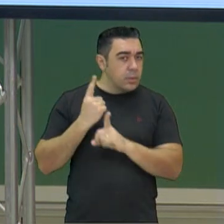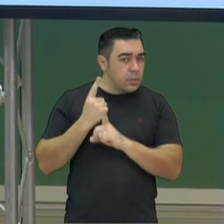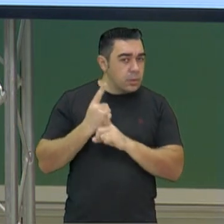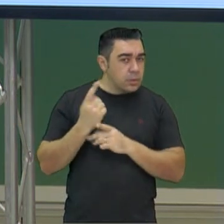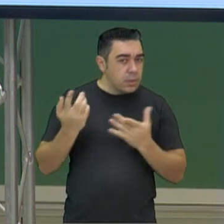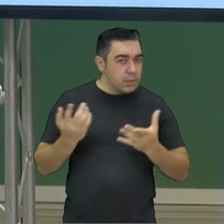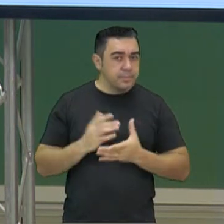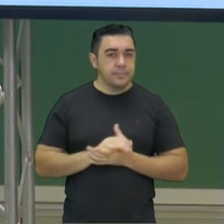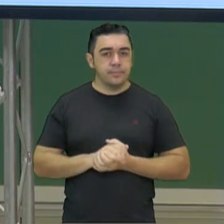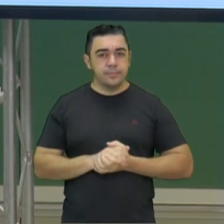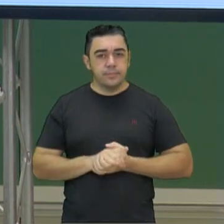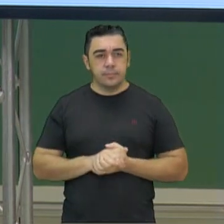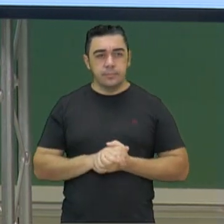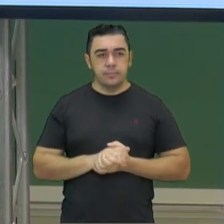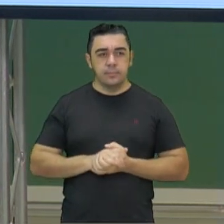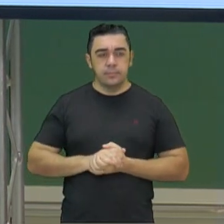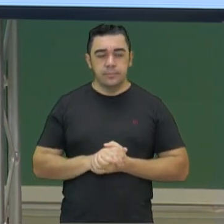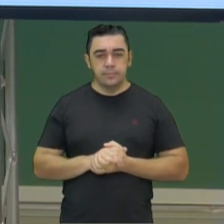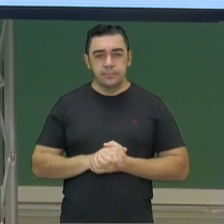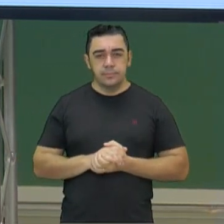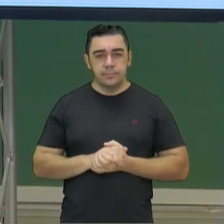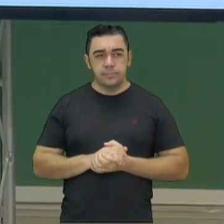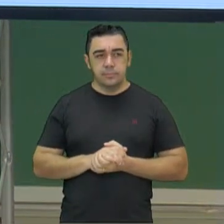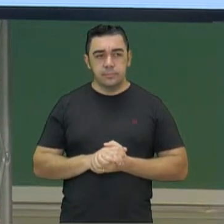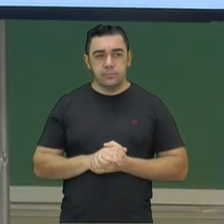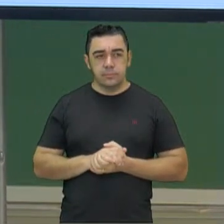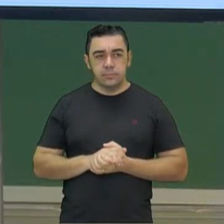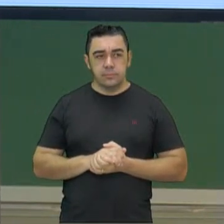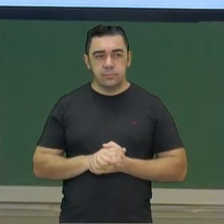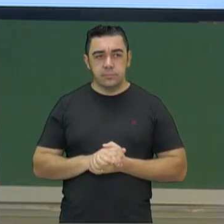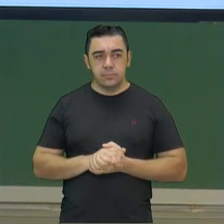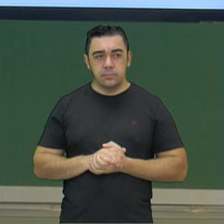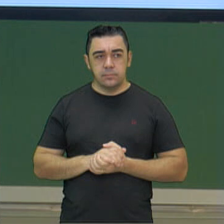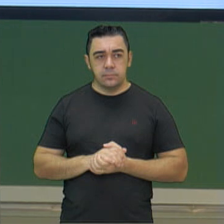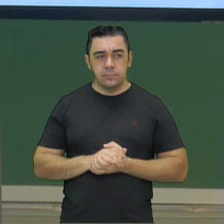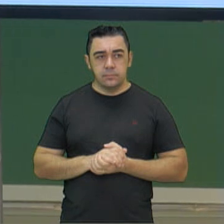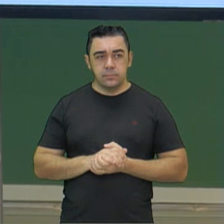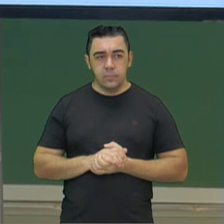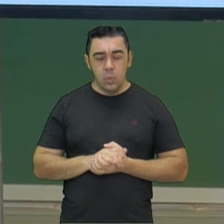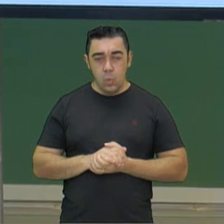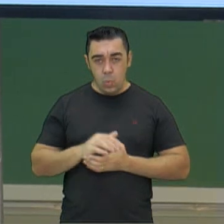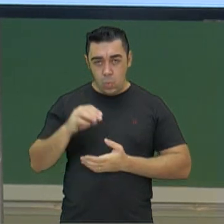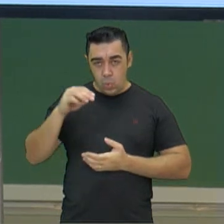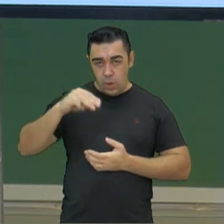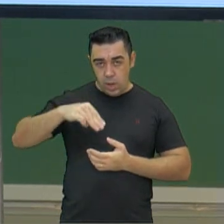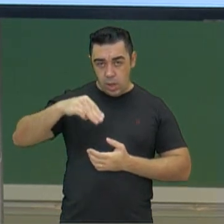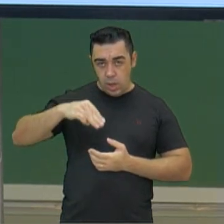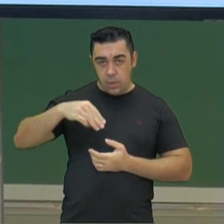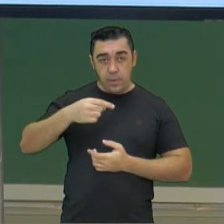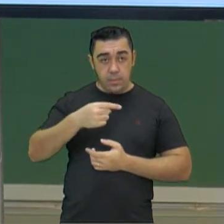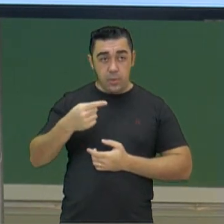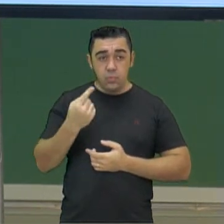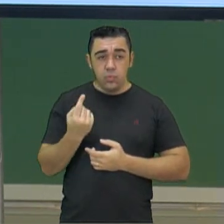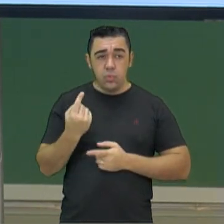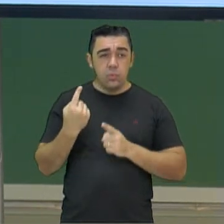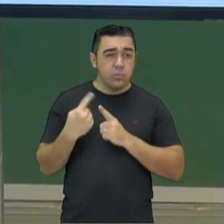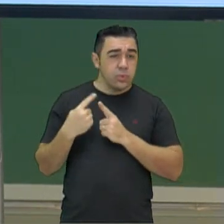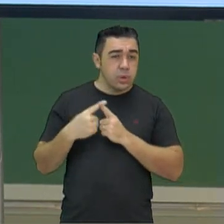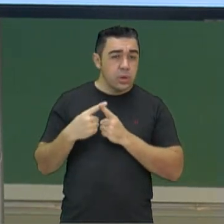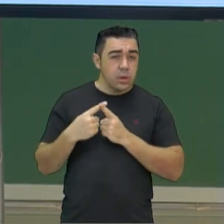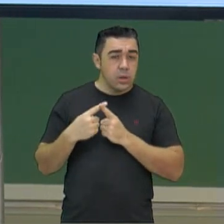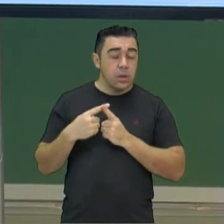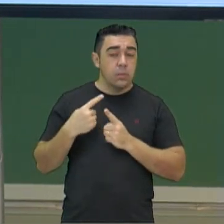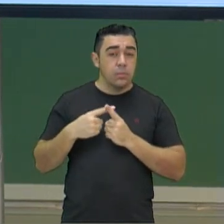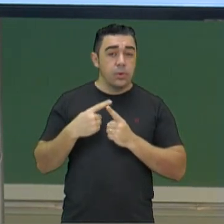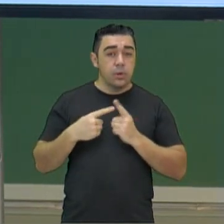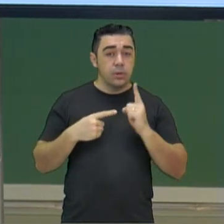aqui da equação dada no enunciado. Então, quer dizer que o m vale menos 1. Por que menos 1? Porque